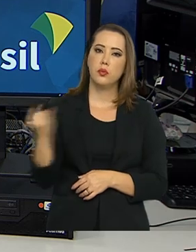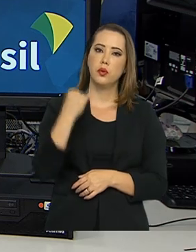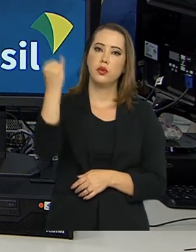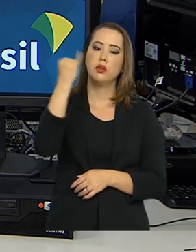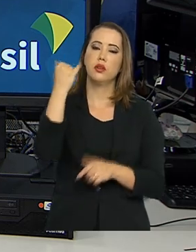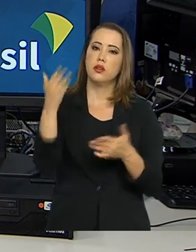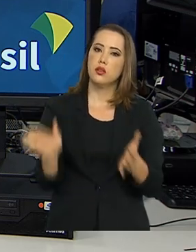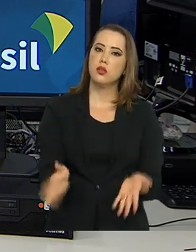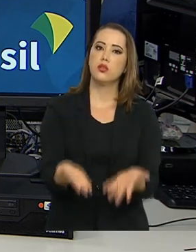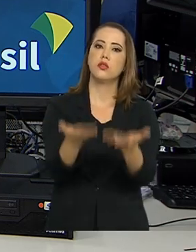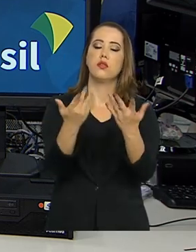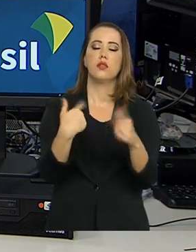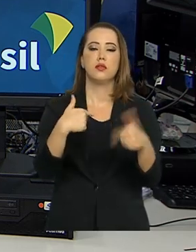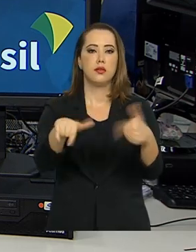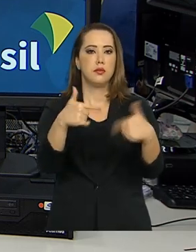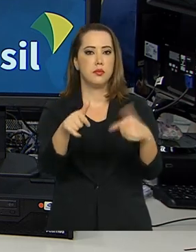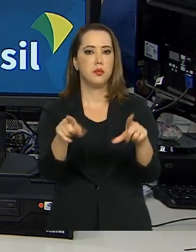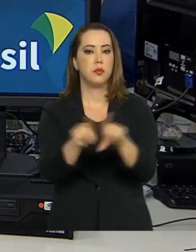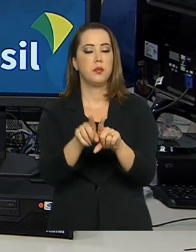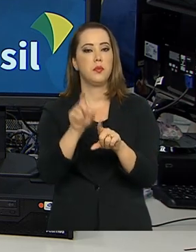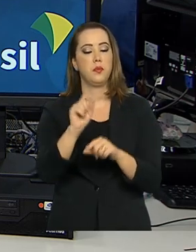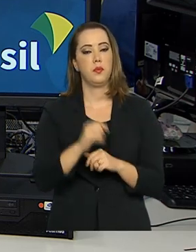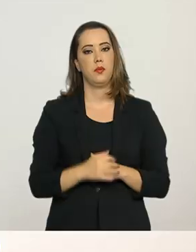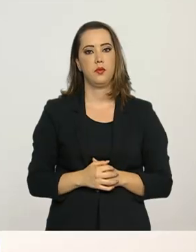importância de valorizar essas iniciativas.